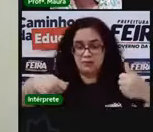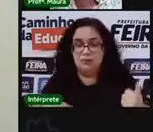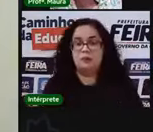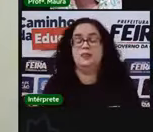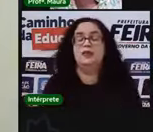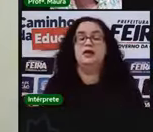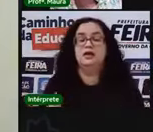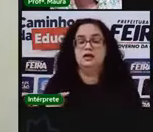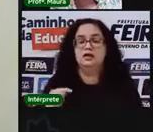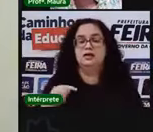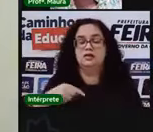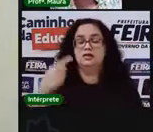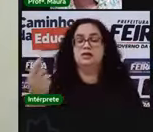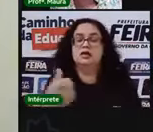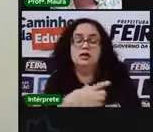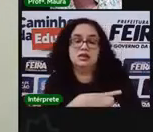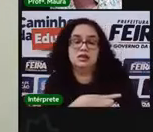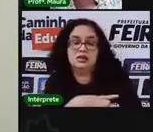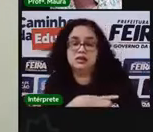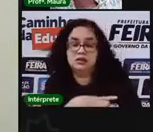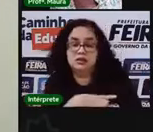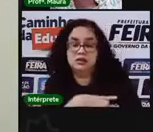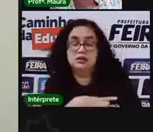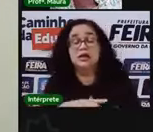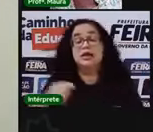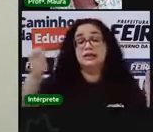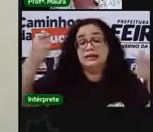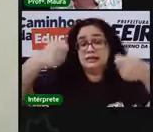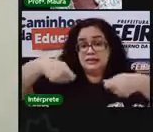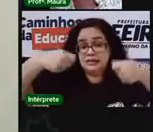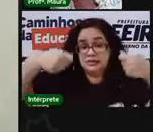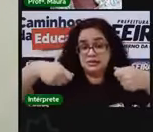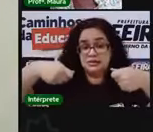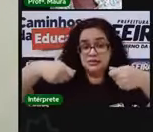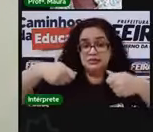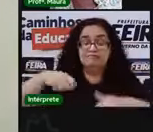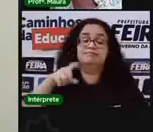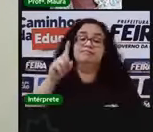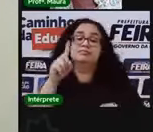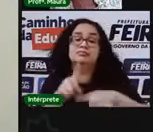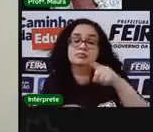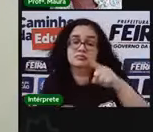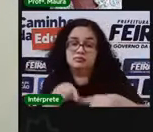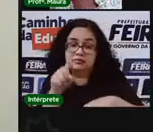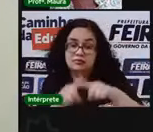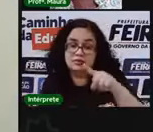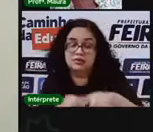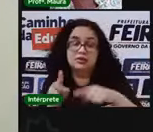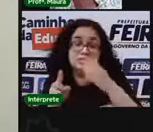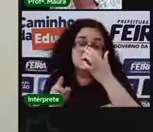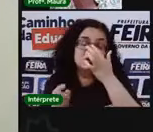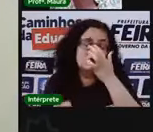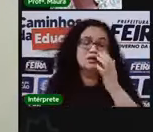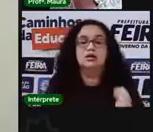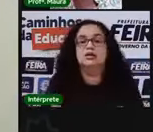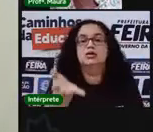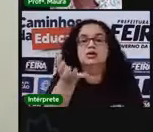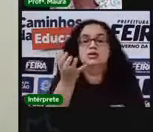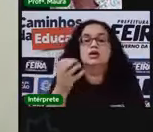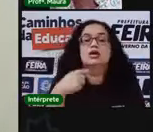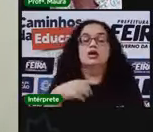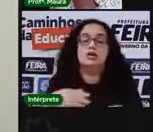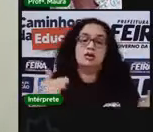além disso, existe também, gente, as necessidades materiais, não é? Eu queria dizer disso. Eu moro